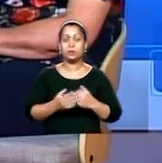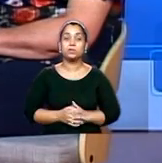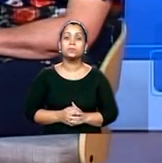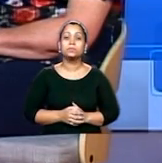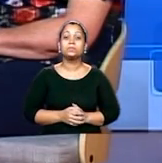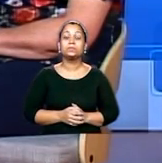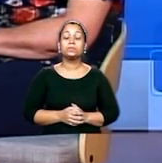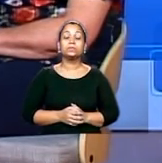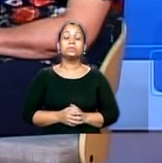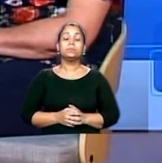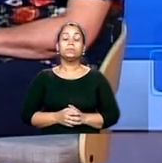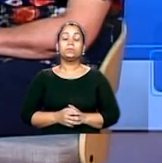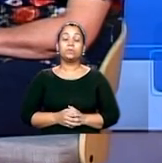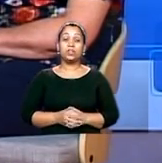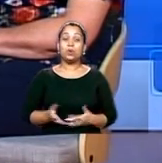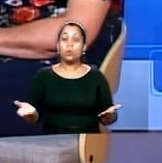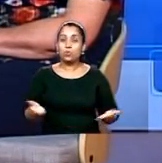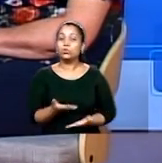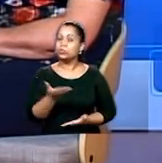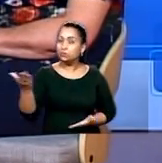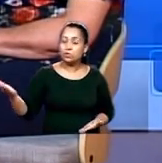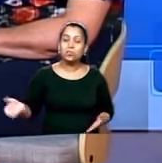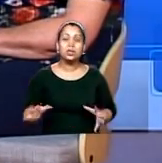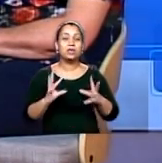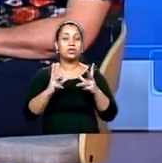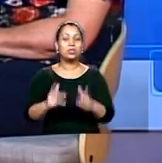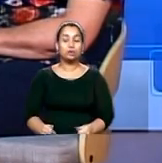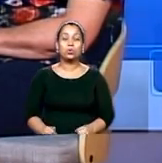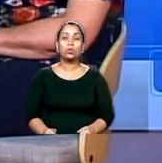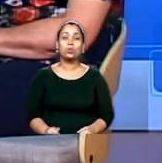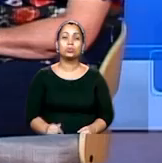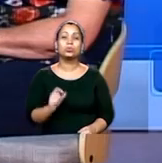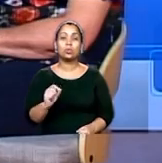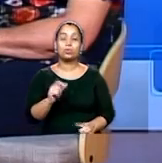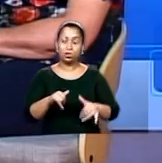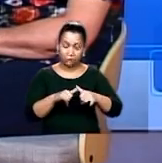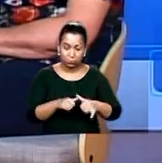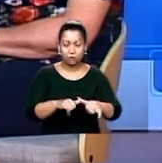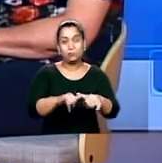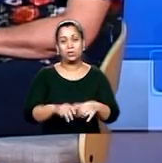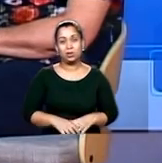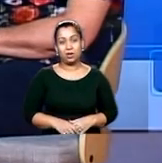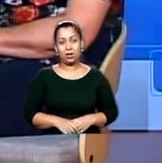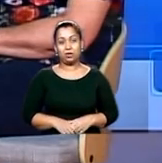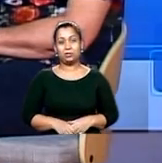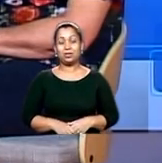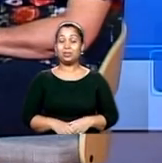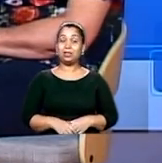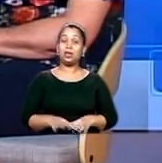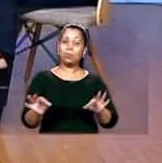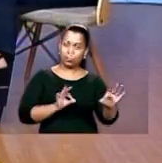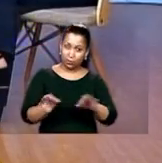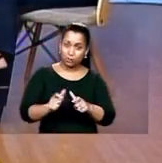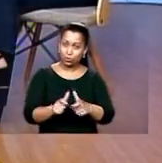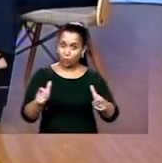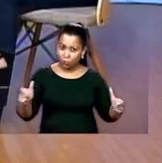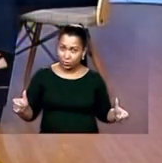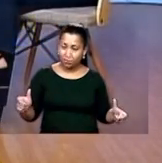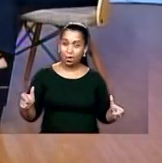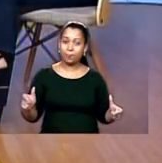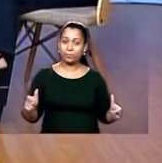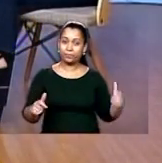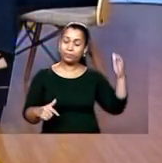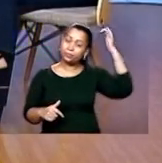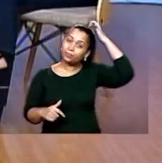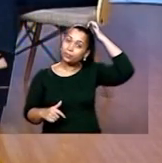A captação hoje de vocês, então, é toda mais com a questão dos supermercados, né? Vocês têm projetos para aumentar essa captação?